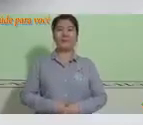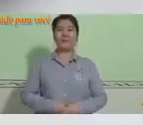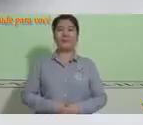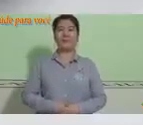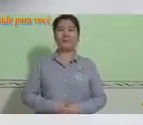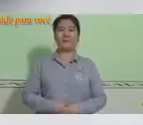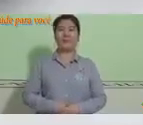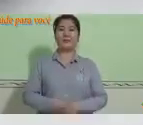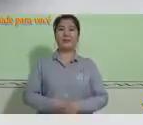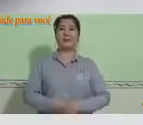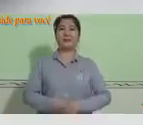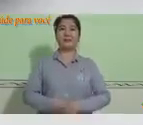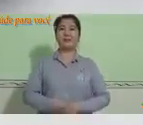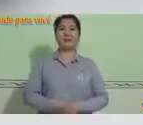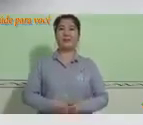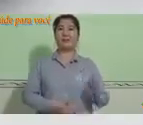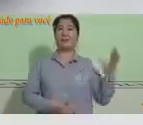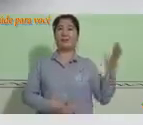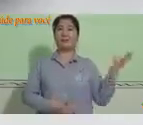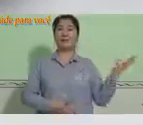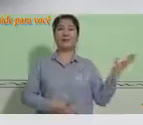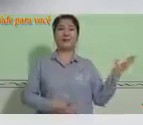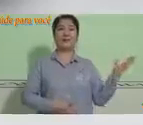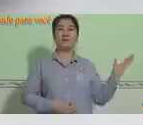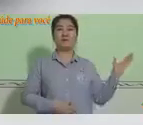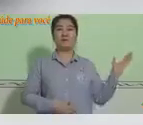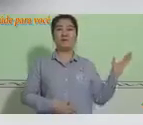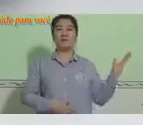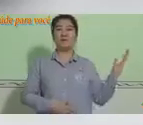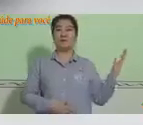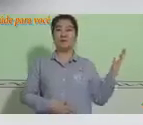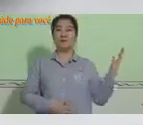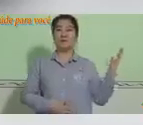STAS e acento agudo NDROME acento agudo